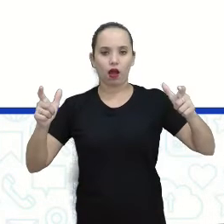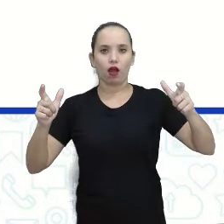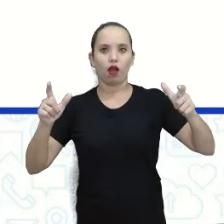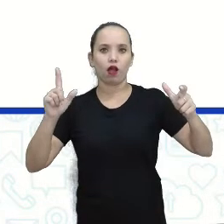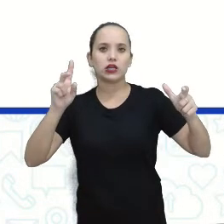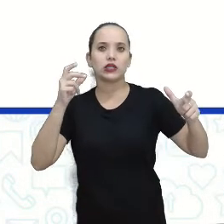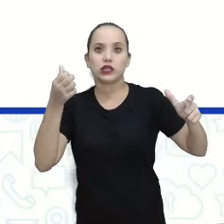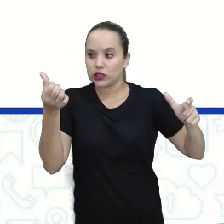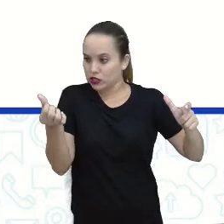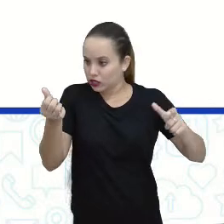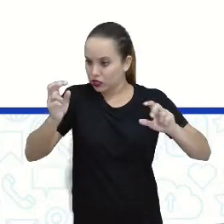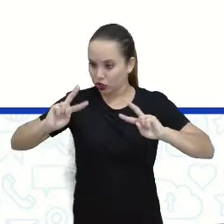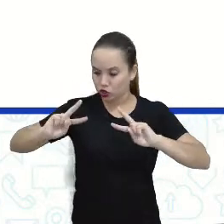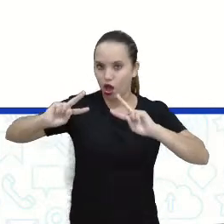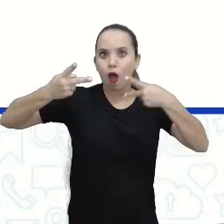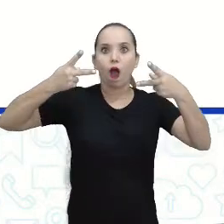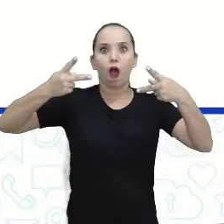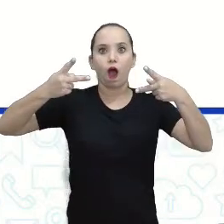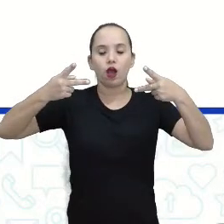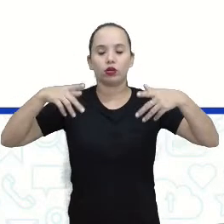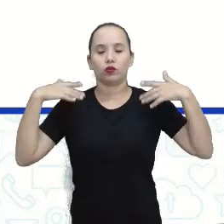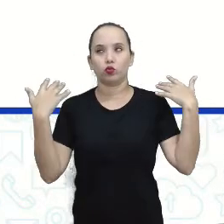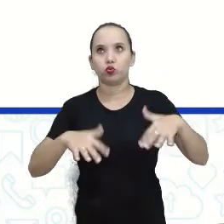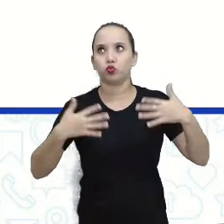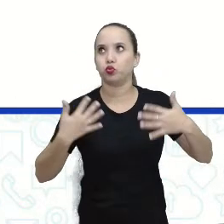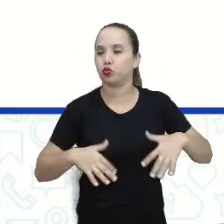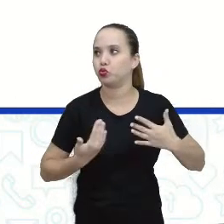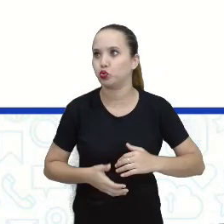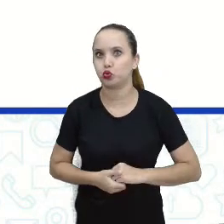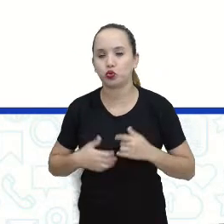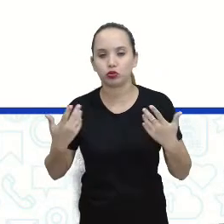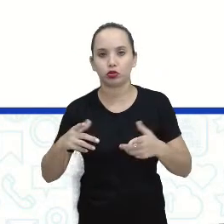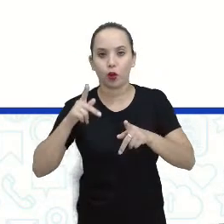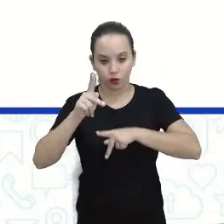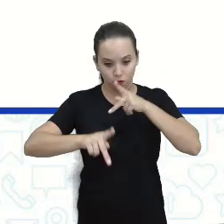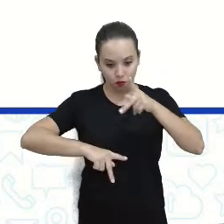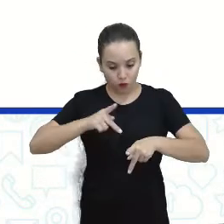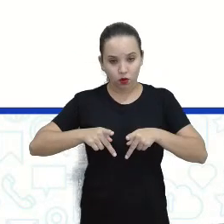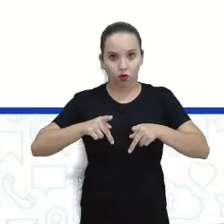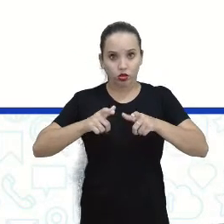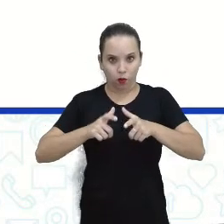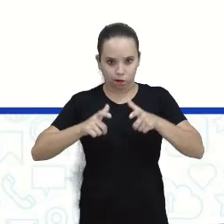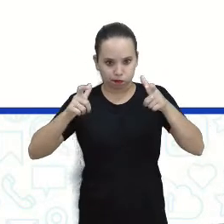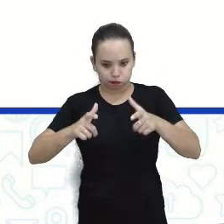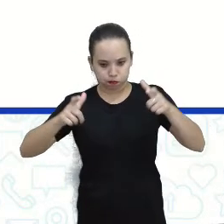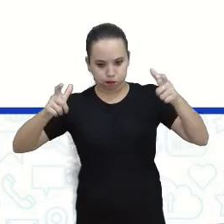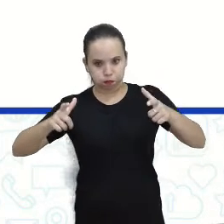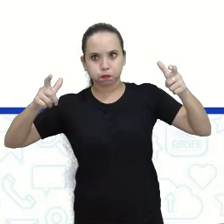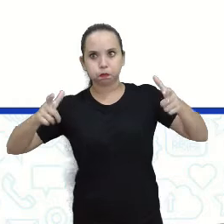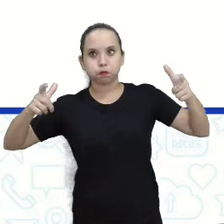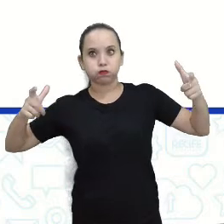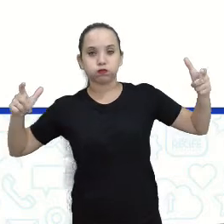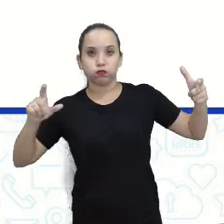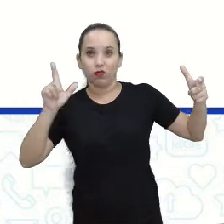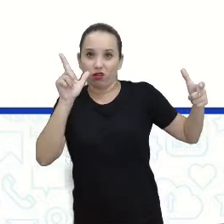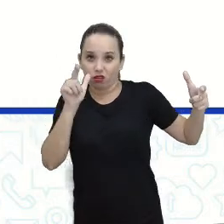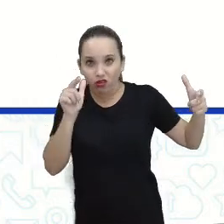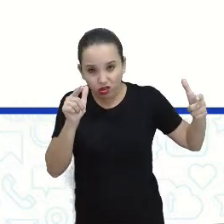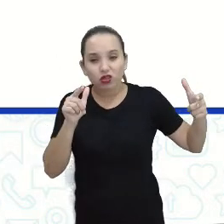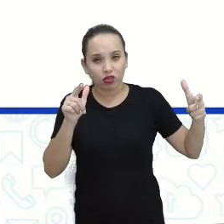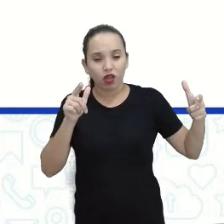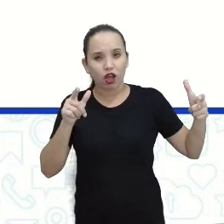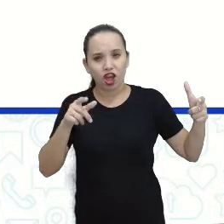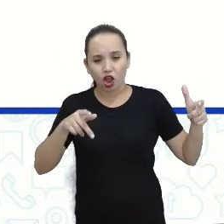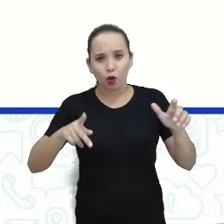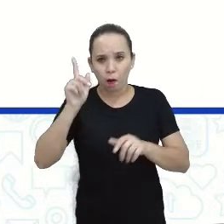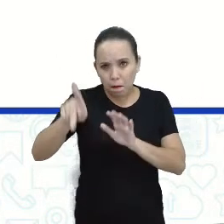6 vezes. Então, a população mundial está aumentando e a água, que é esse recurso, essa água doce, ela